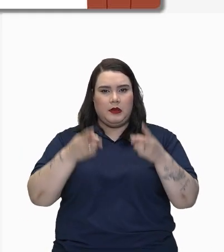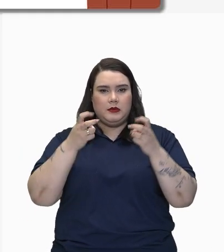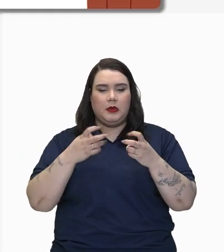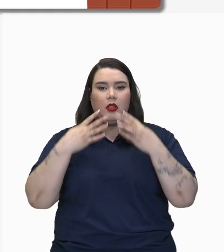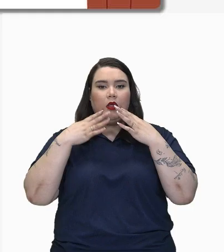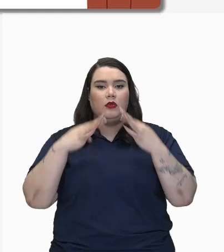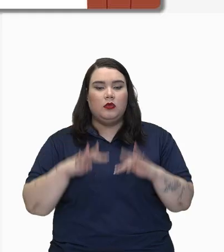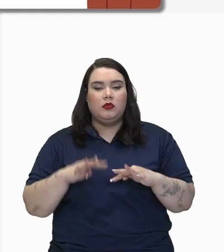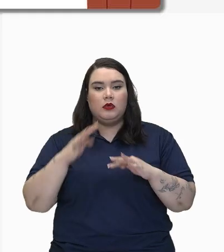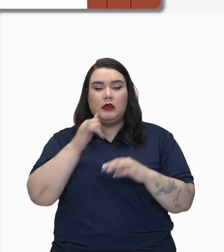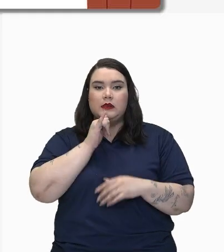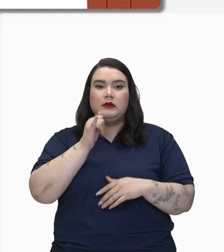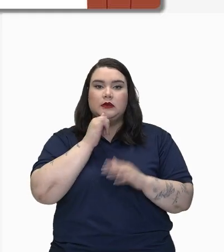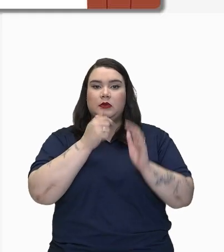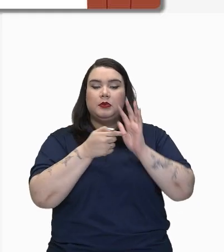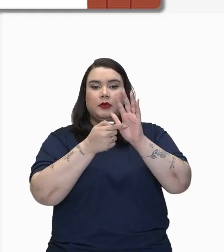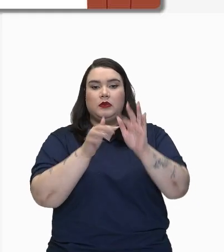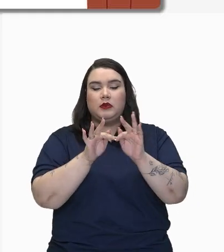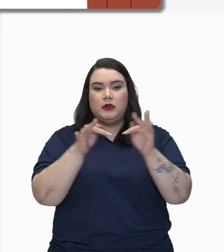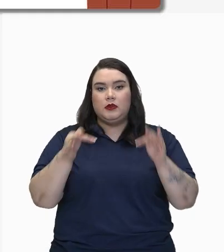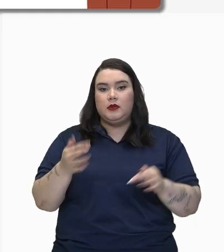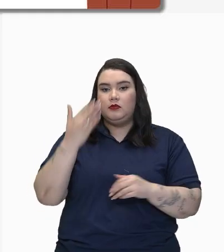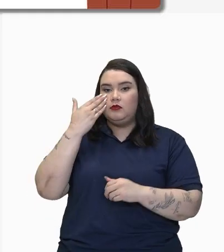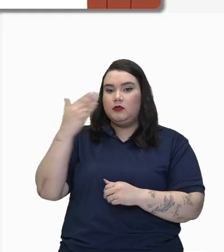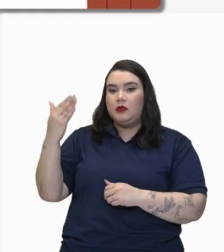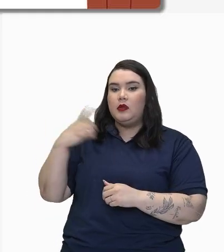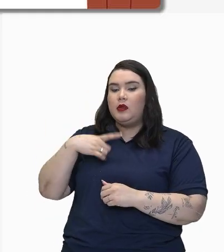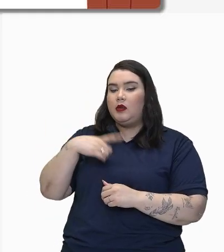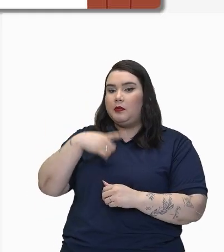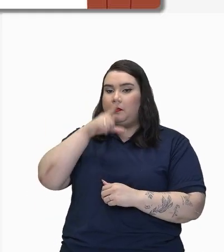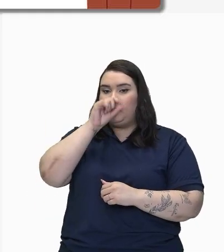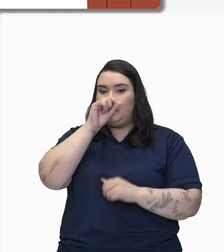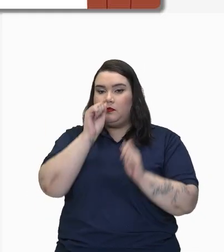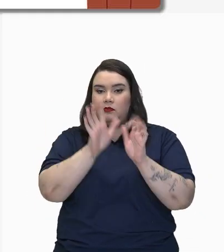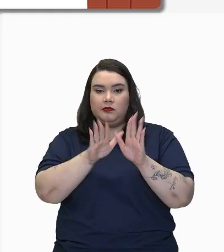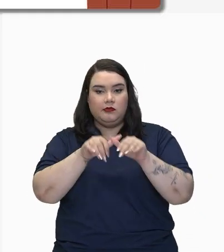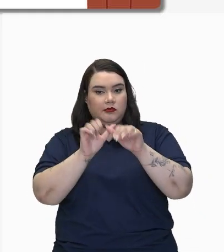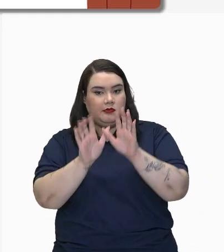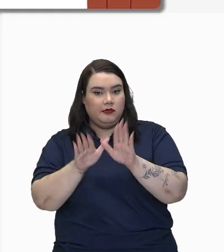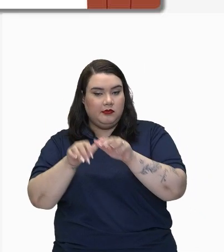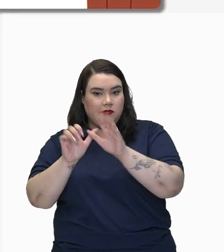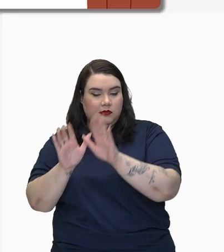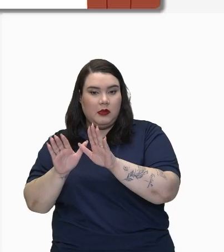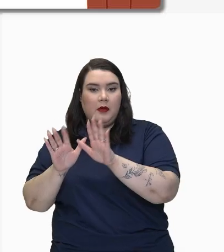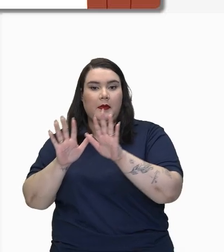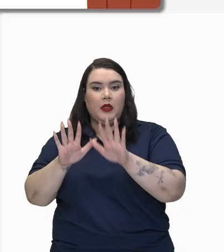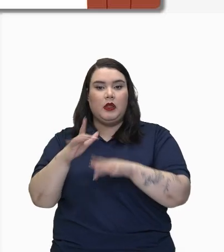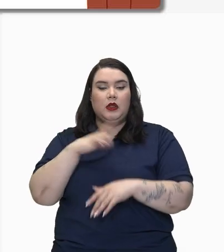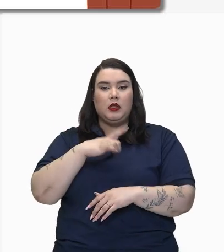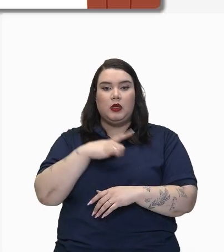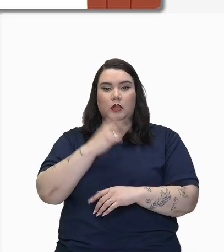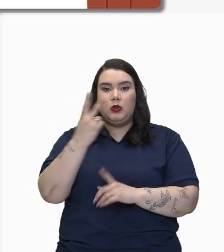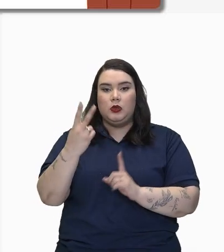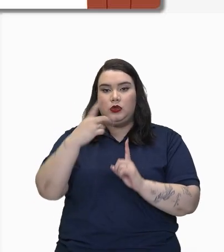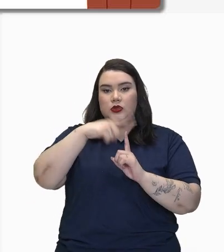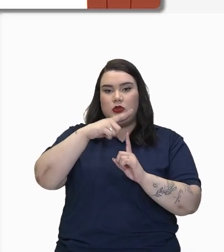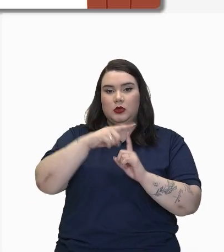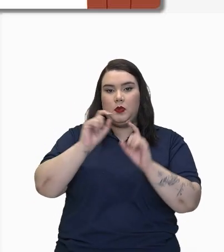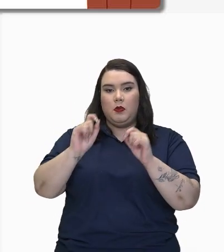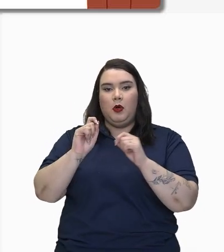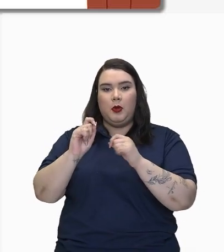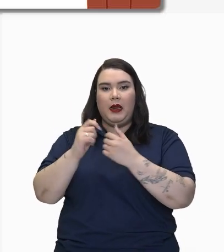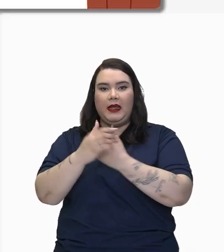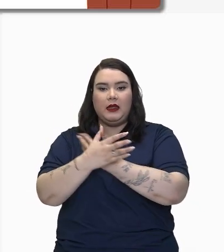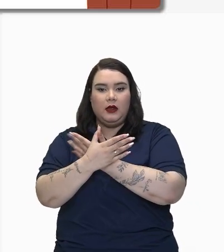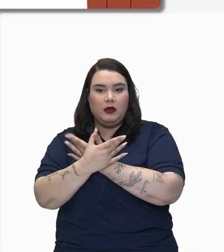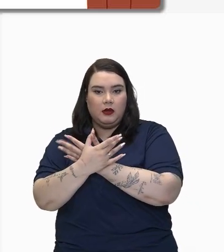exemplo aí que é bem simples, né? A gente tem aí um pássaro e a gente observa duas espécies ali de borboletas,